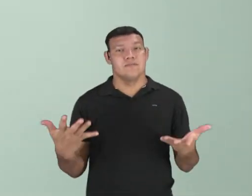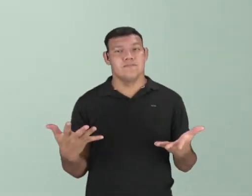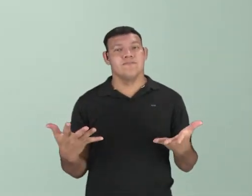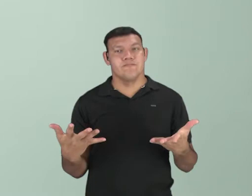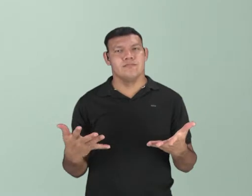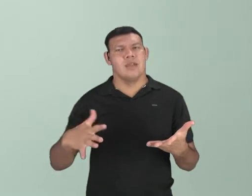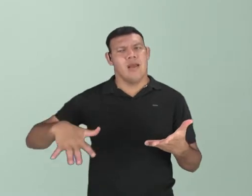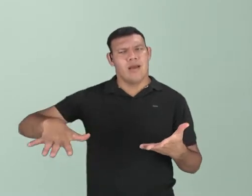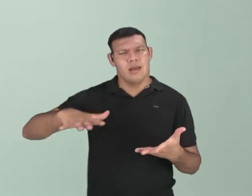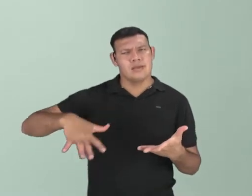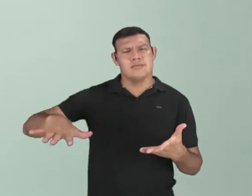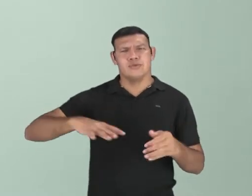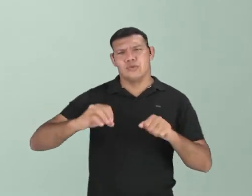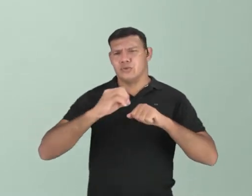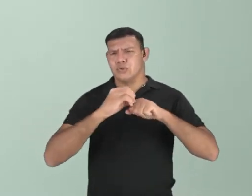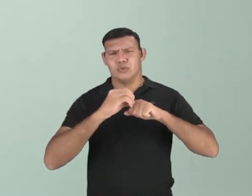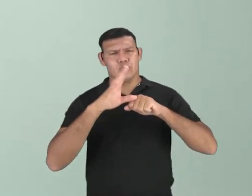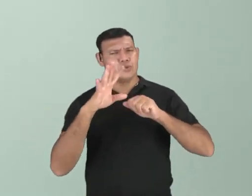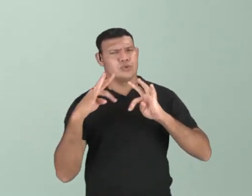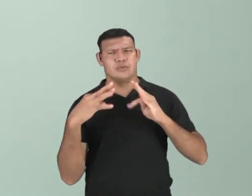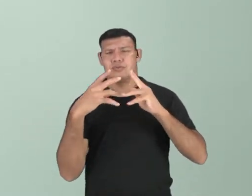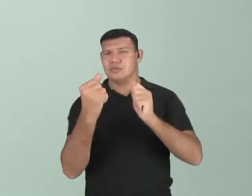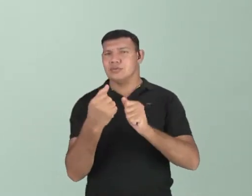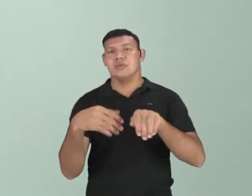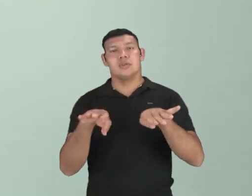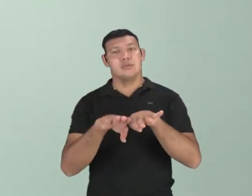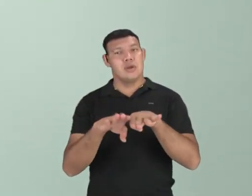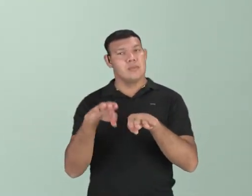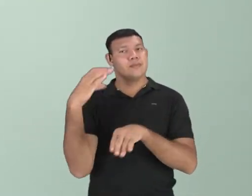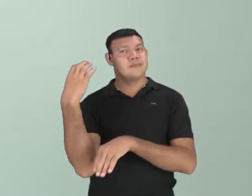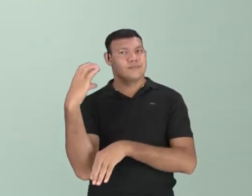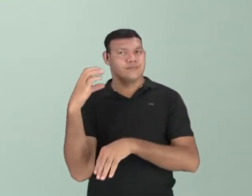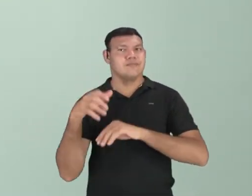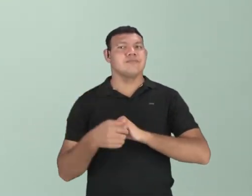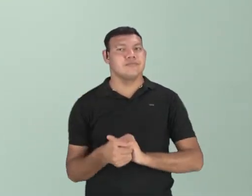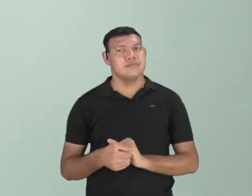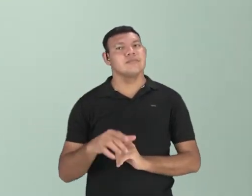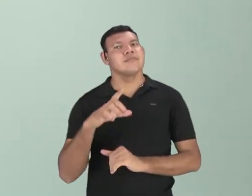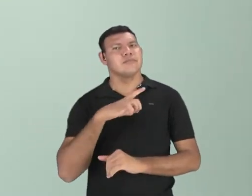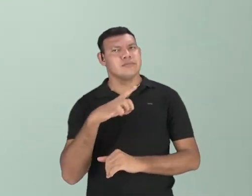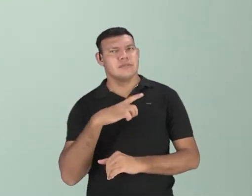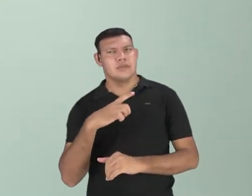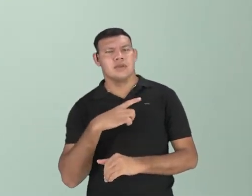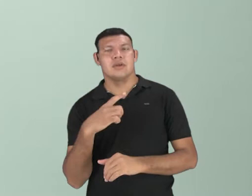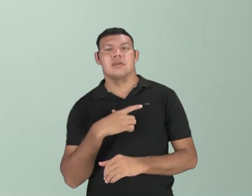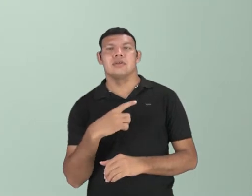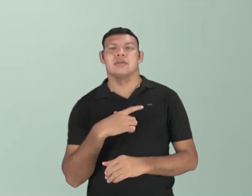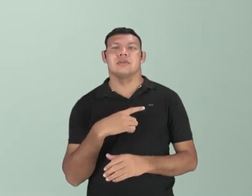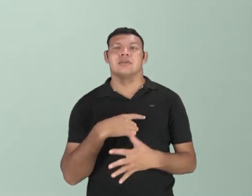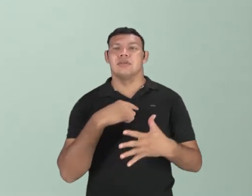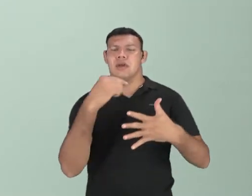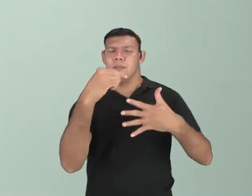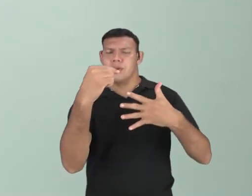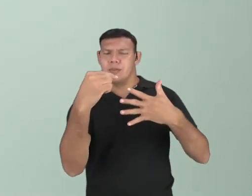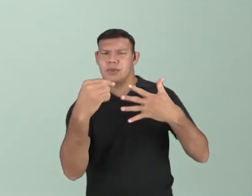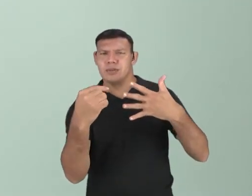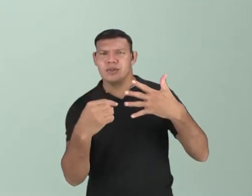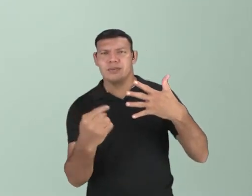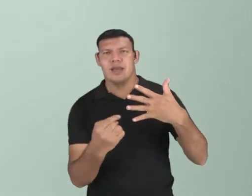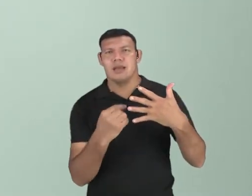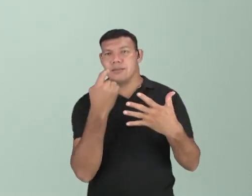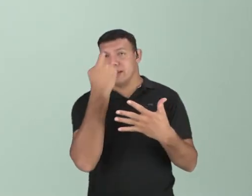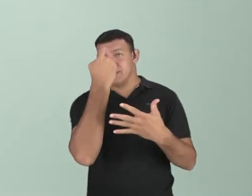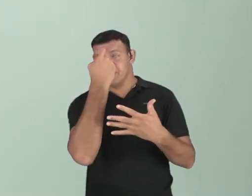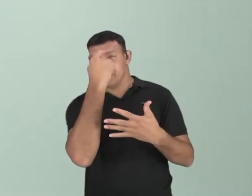ela é o ramo de todo conhecimento, inclusive da ciência. Agora, é claro que existem segmentos, né, ideias